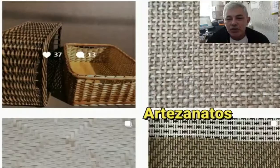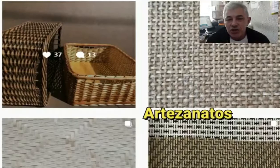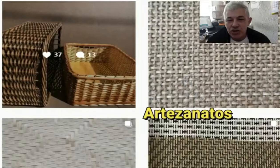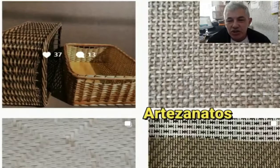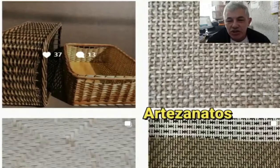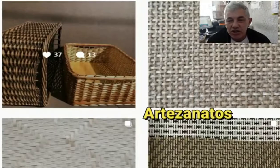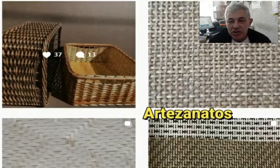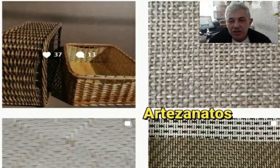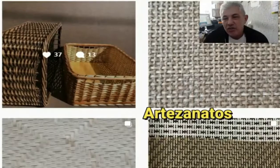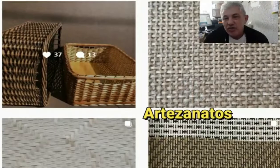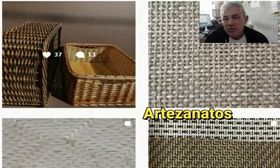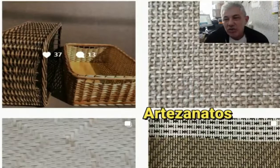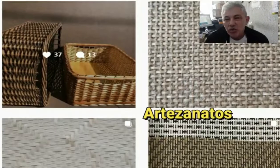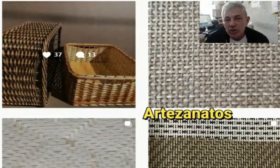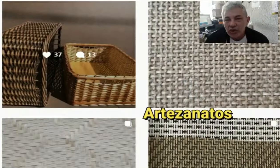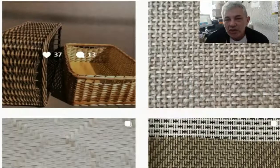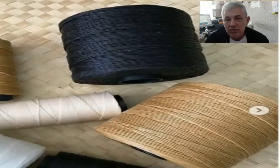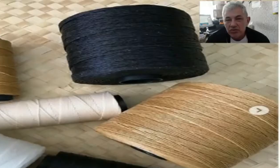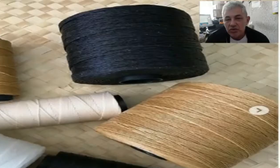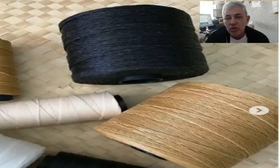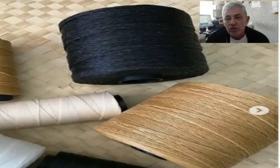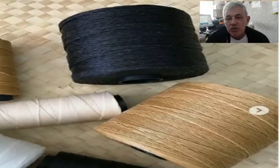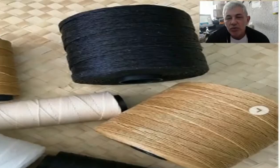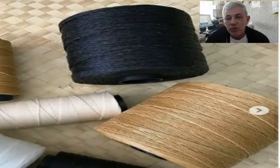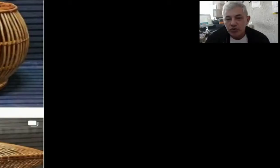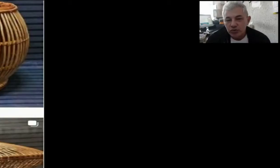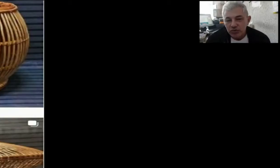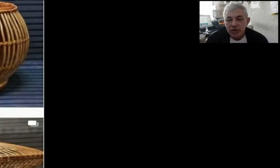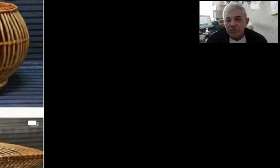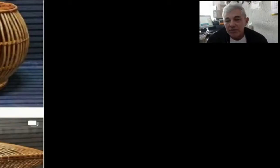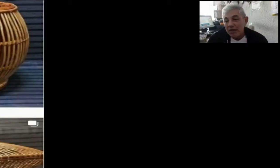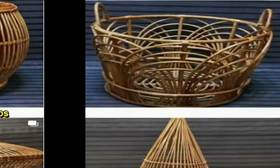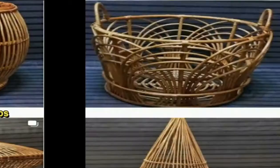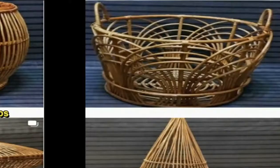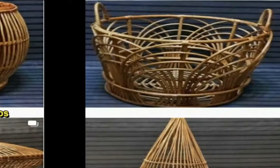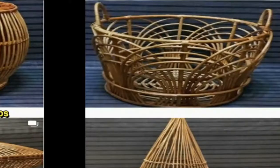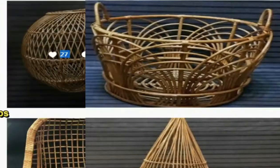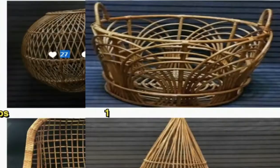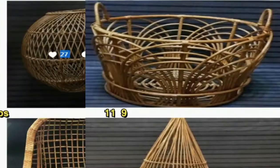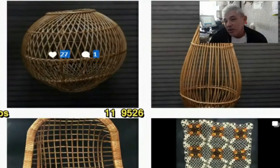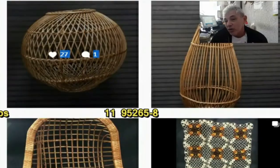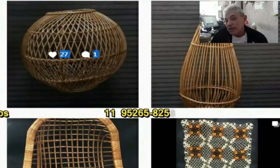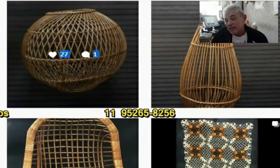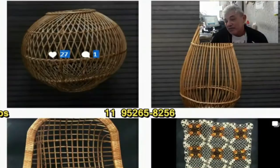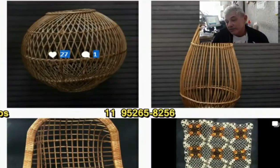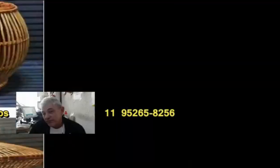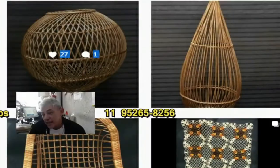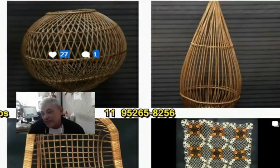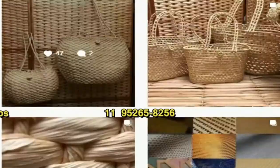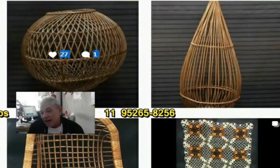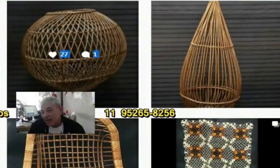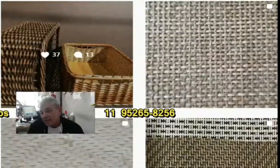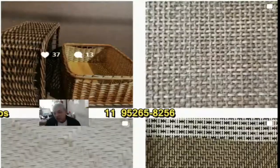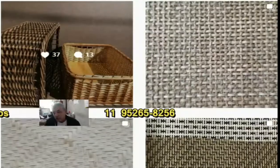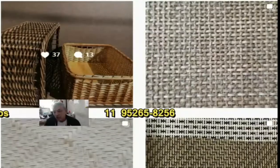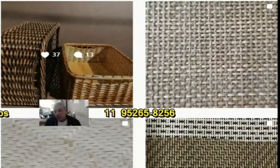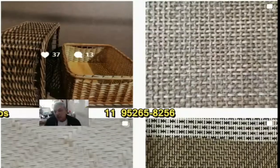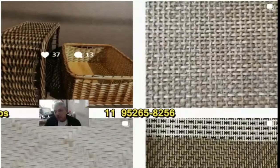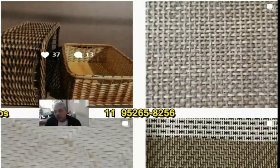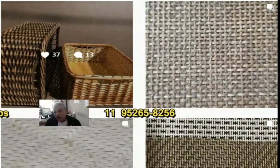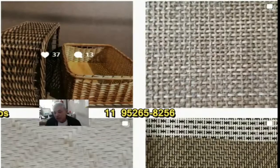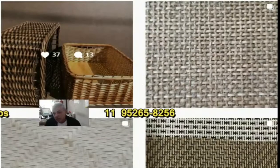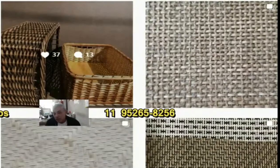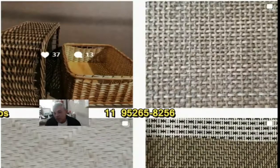palha do buriti. Nós temos em torno aqui de uns 2 mil produtos. Estamos também na linha de decoração, design,